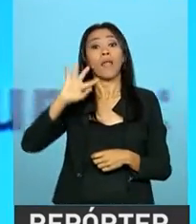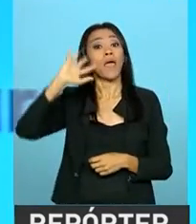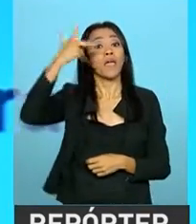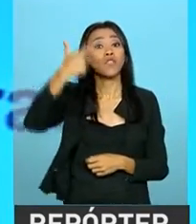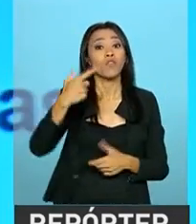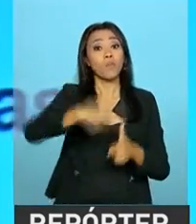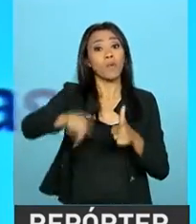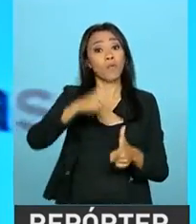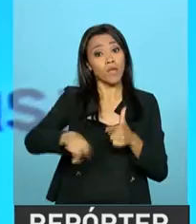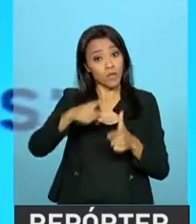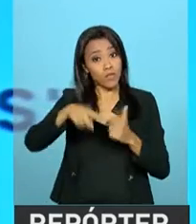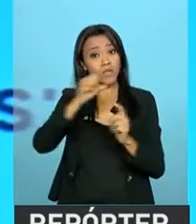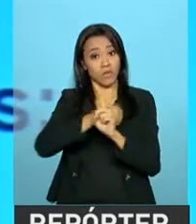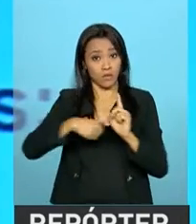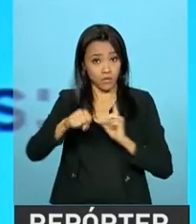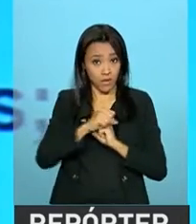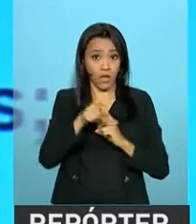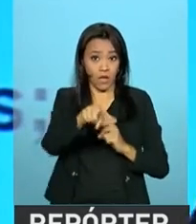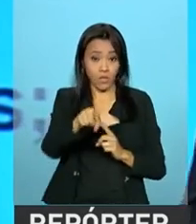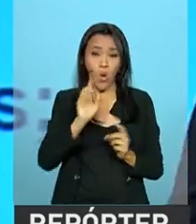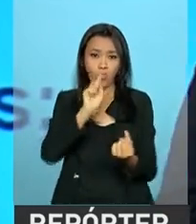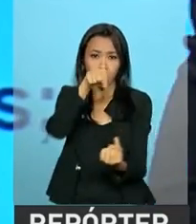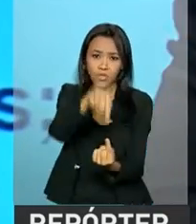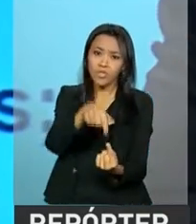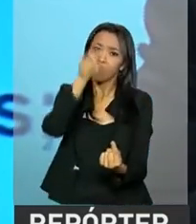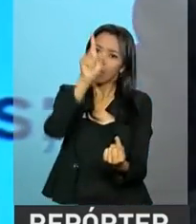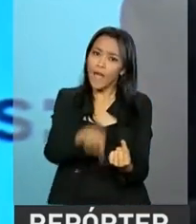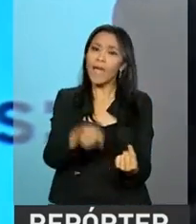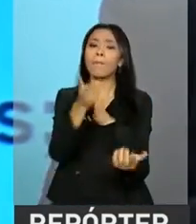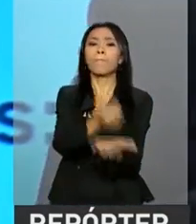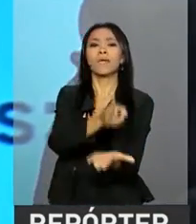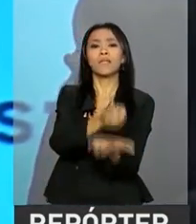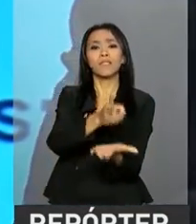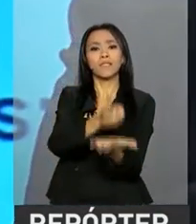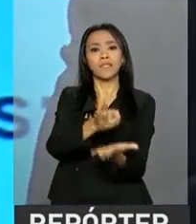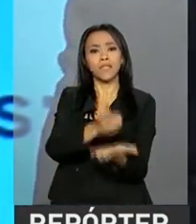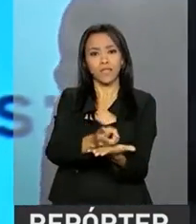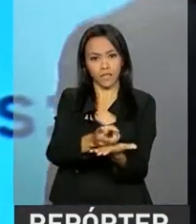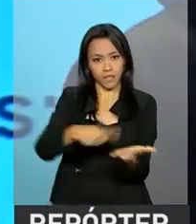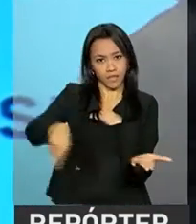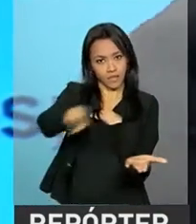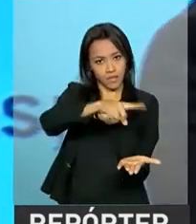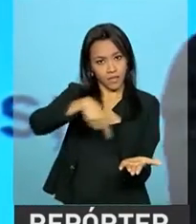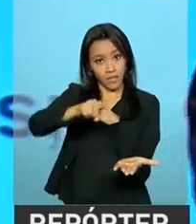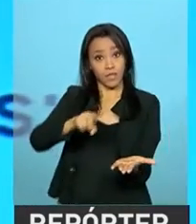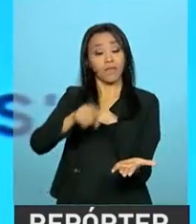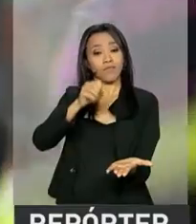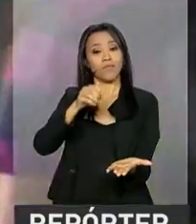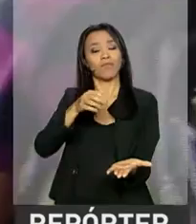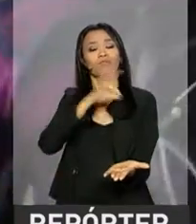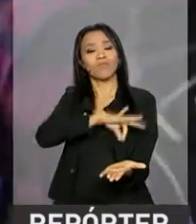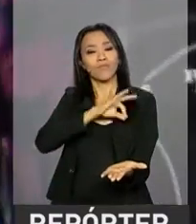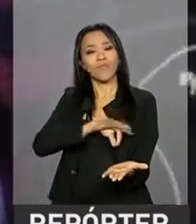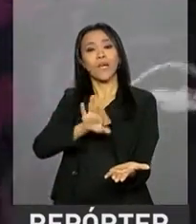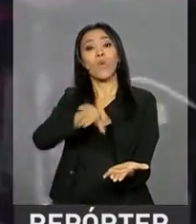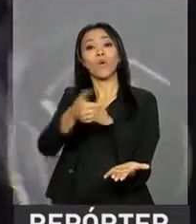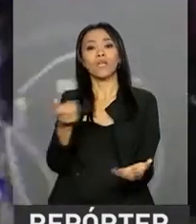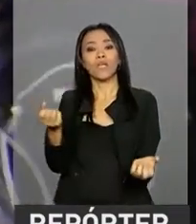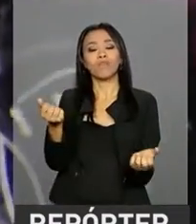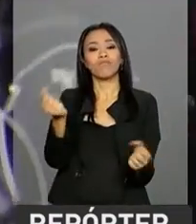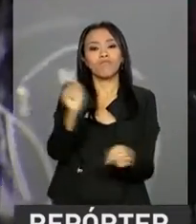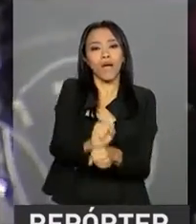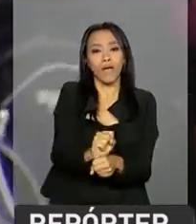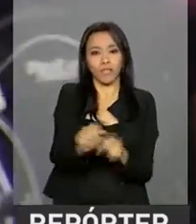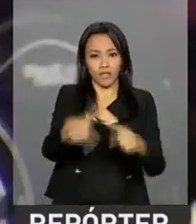sociais de desigualdade, quando, na realidade, o objetivo deve ser o de manter o rendimento do cidadão quando ele para de trabalhar. As diferenças, como